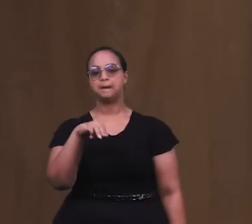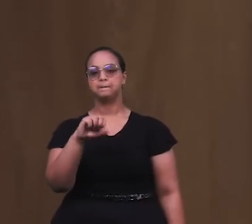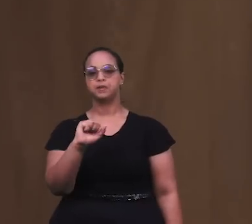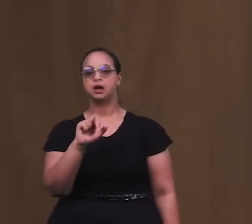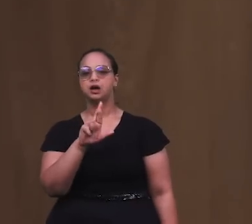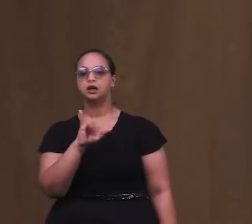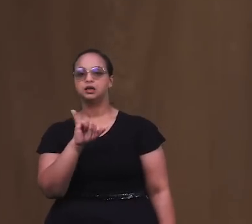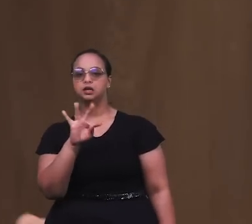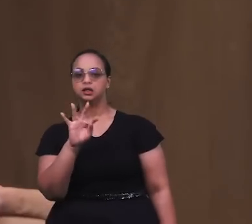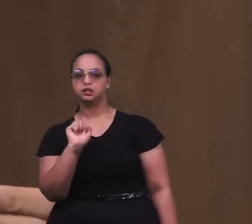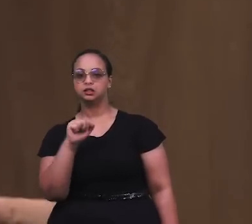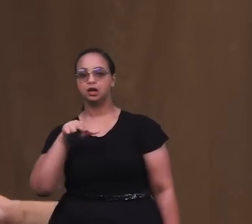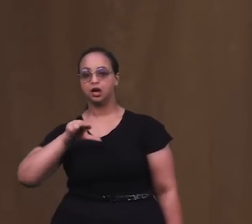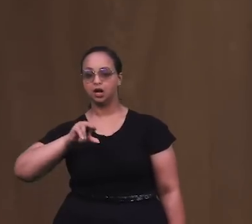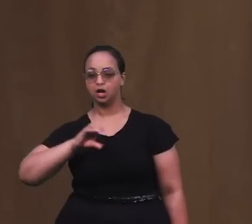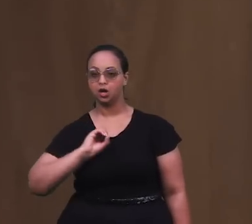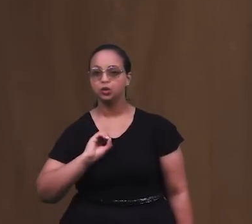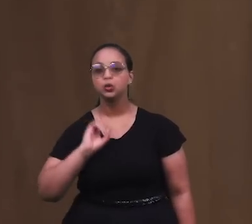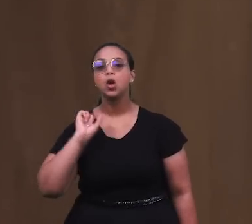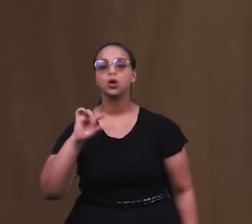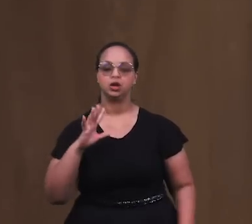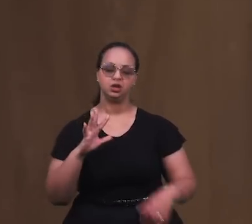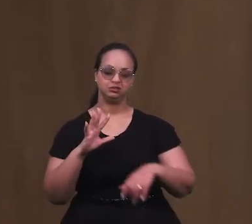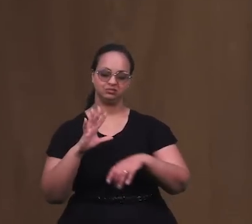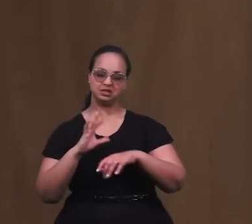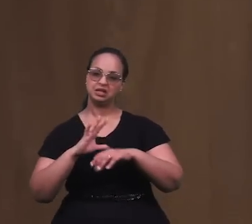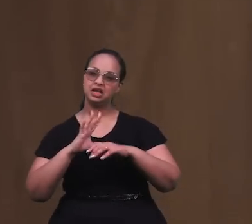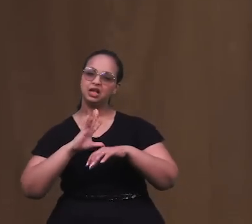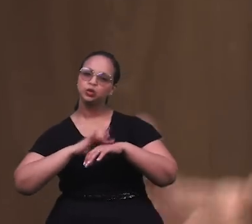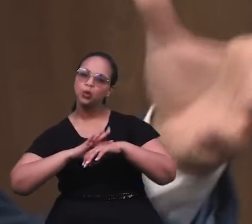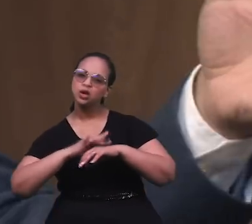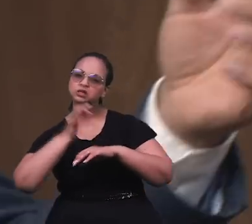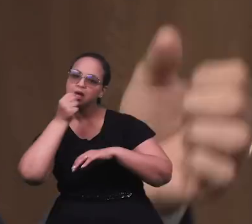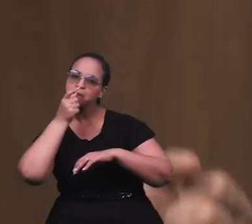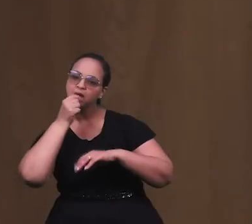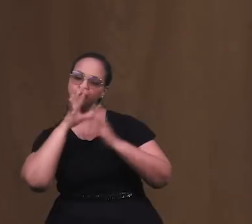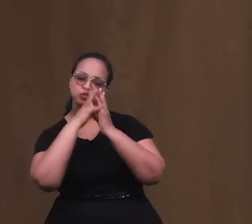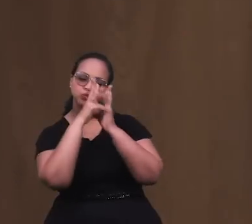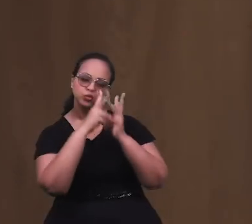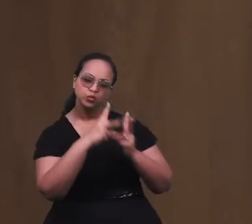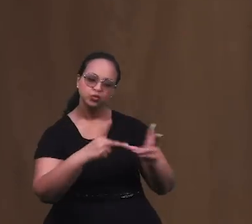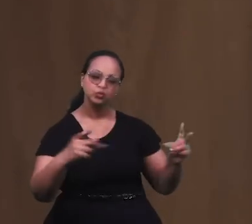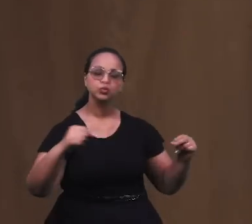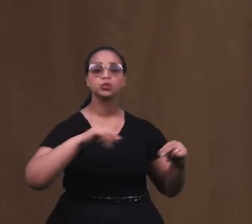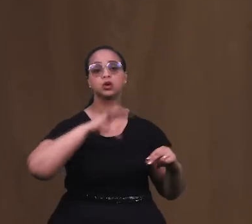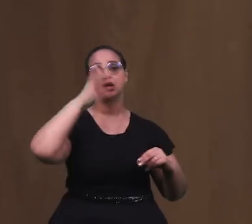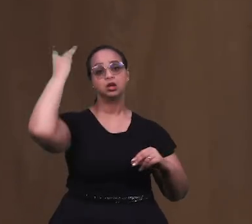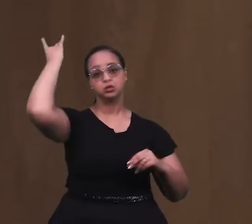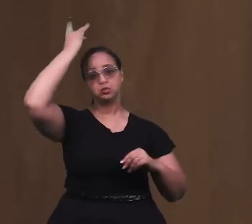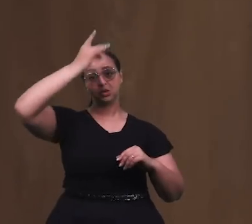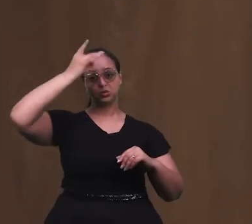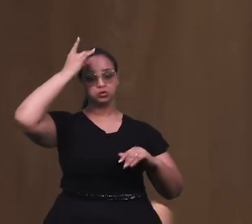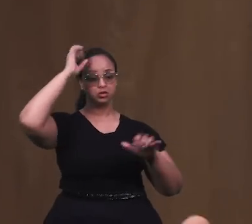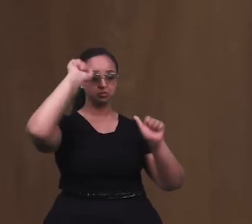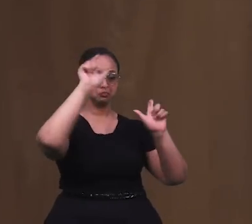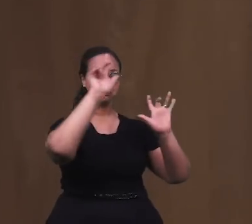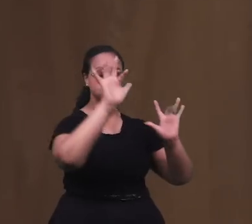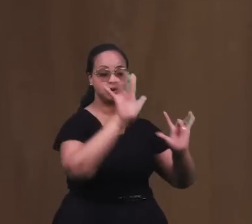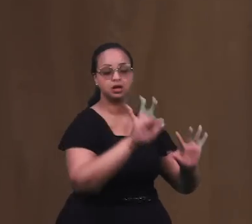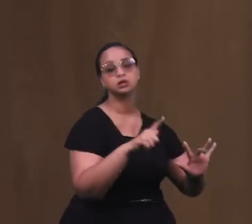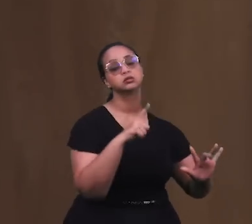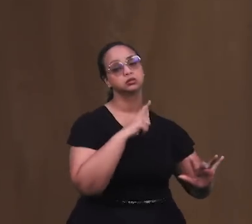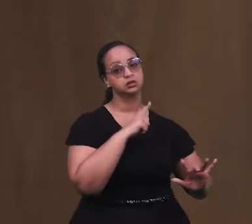Espírito Santo, que são os remédios que curam as nossas feridas, que curam a nossa mágoa, a bênção do Espírito Santo. Então você tem, por